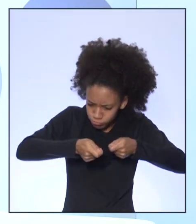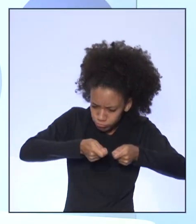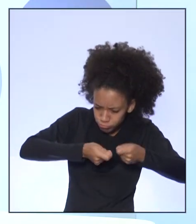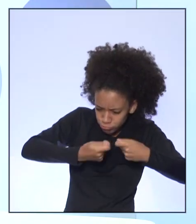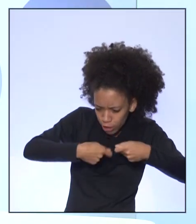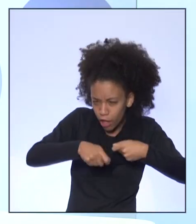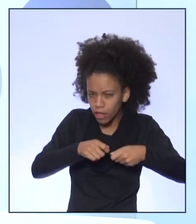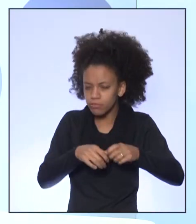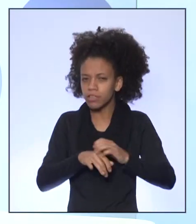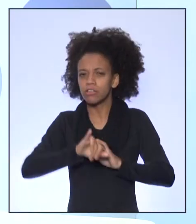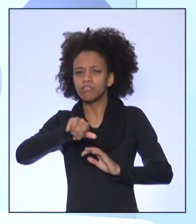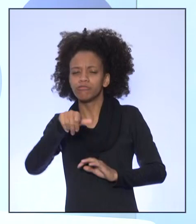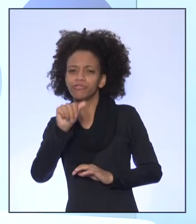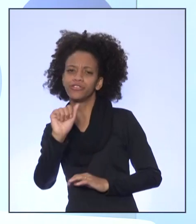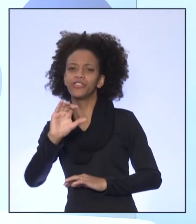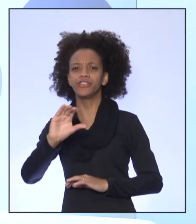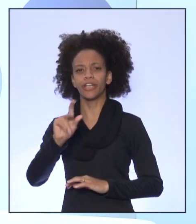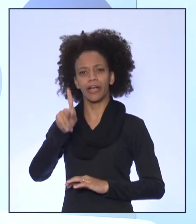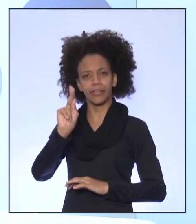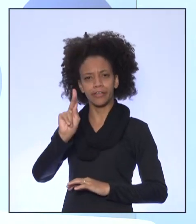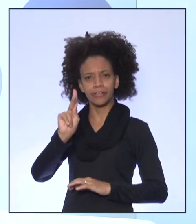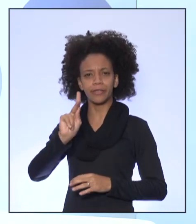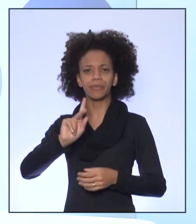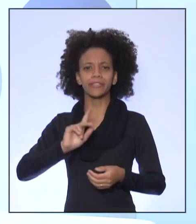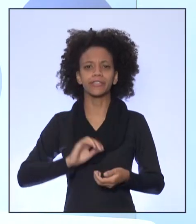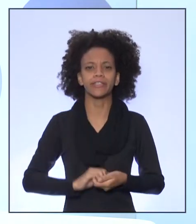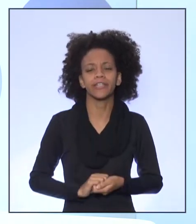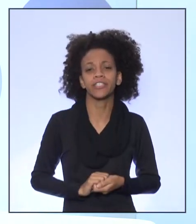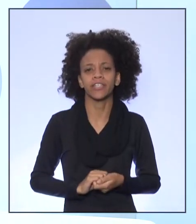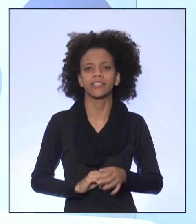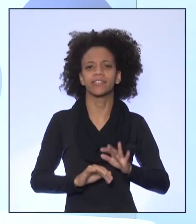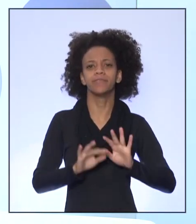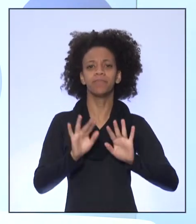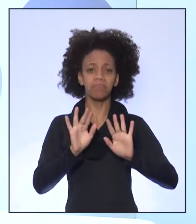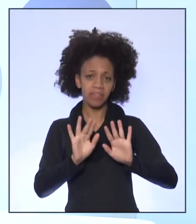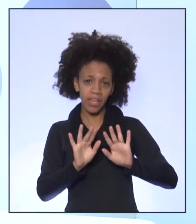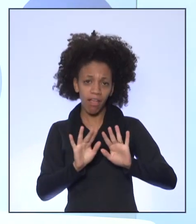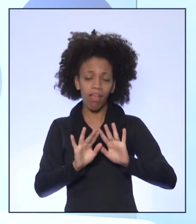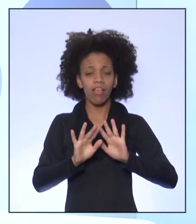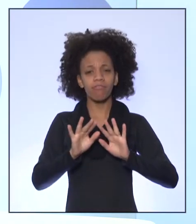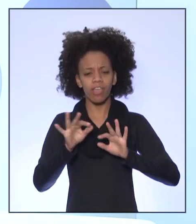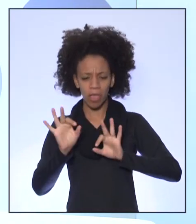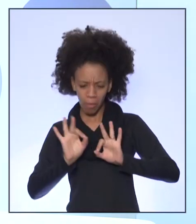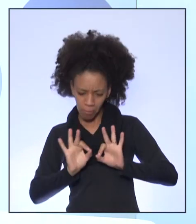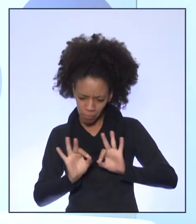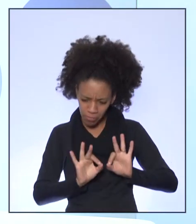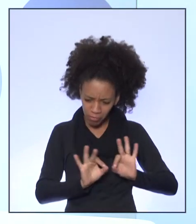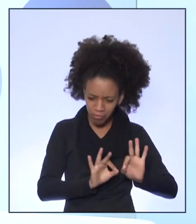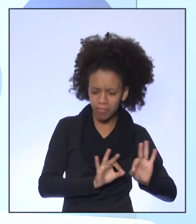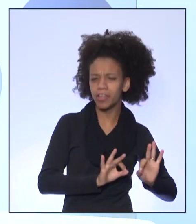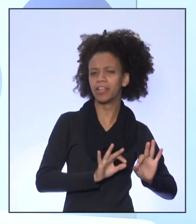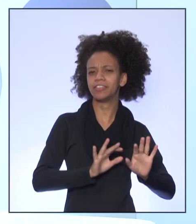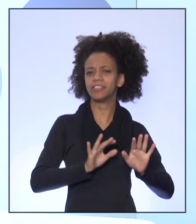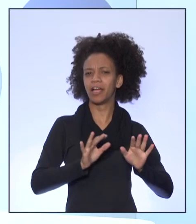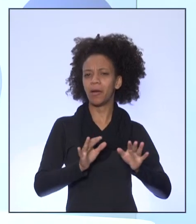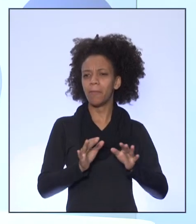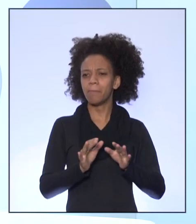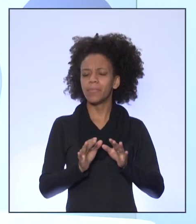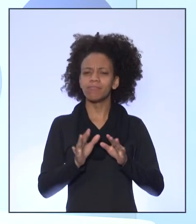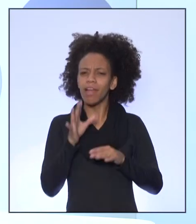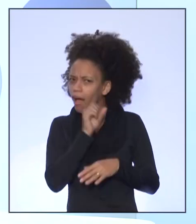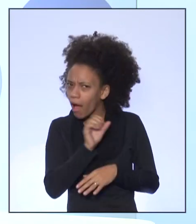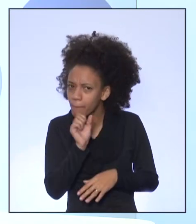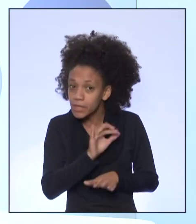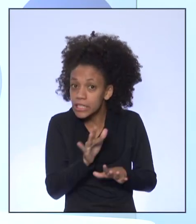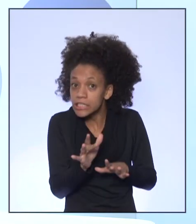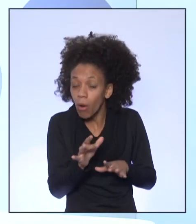Necker, ele era simpatizante também aí do terceiro setor, do movimento iluminista. Logo, Jacques Necker